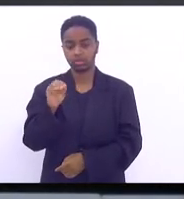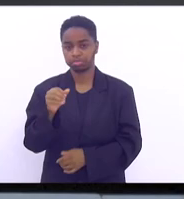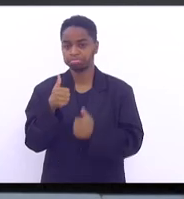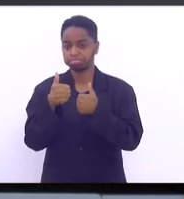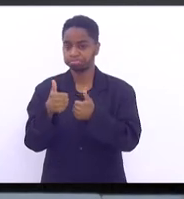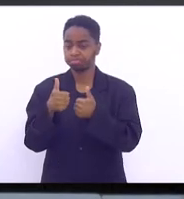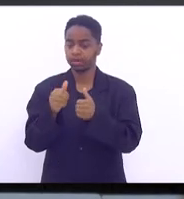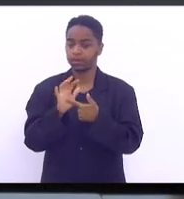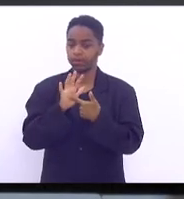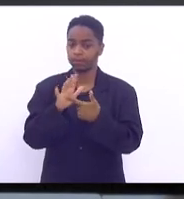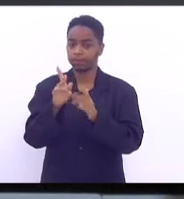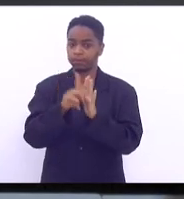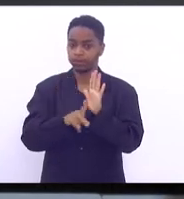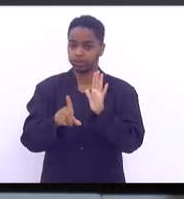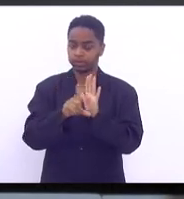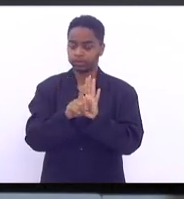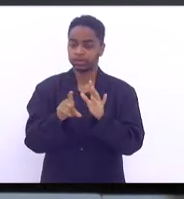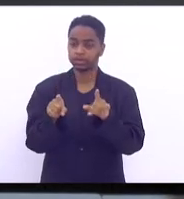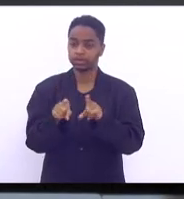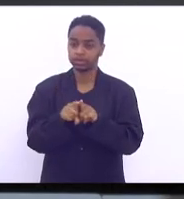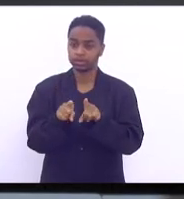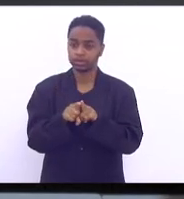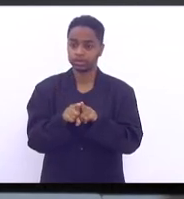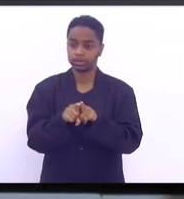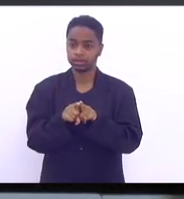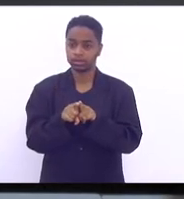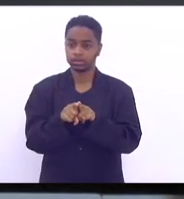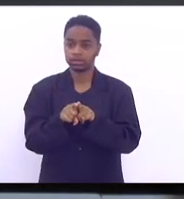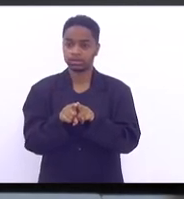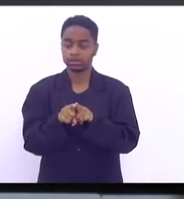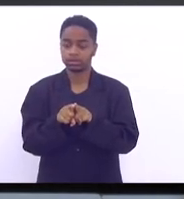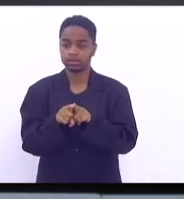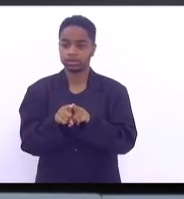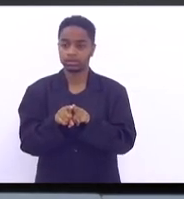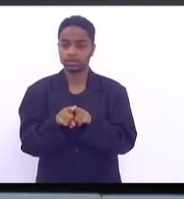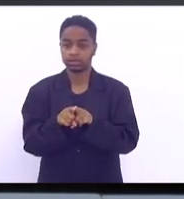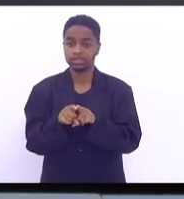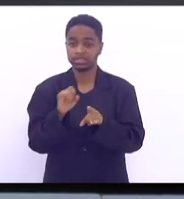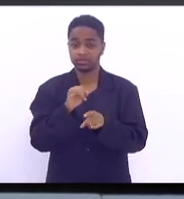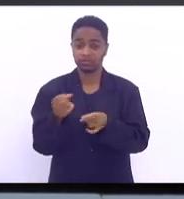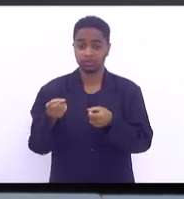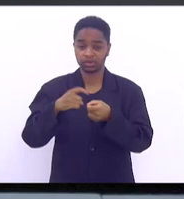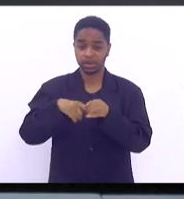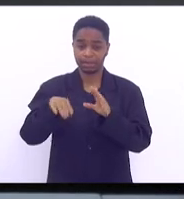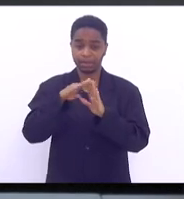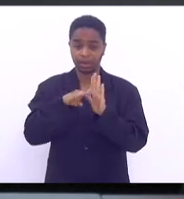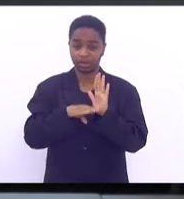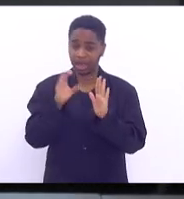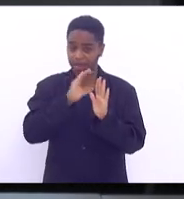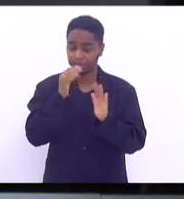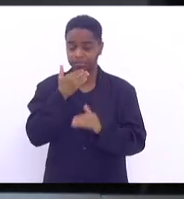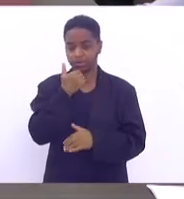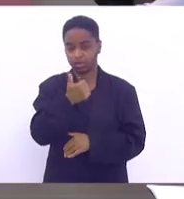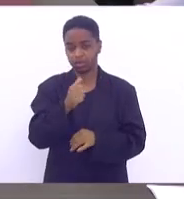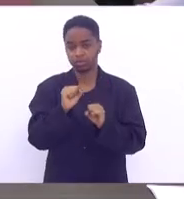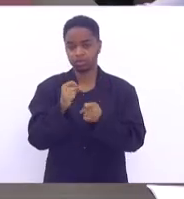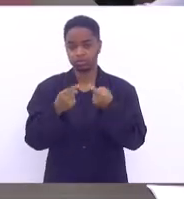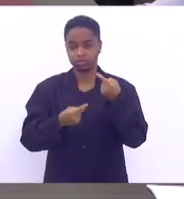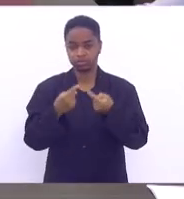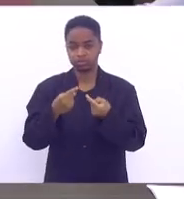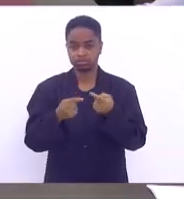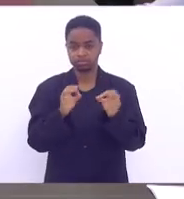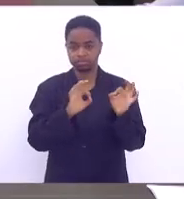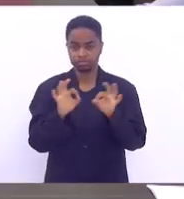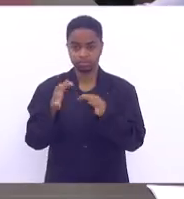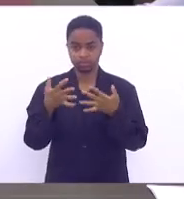esse projeto. Muito boa iniciativa. E quanto mais rápido ele voltar à pauta, melhor. Perfeito. Em discussão.